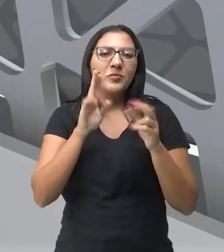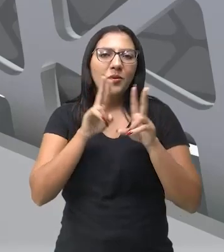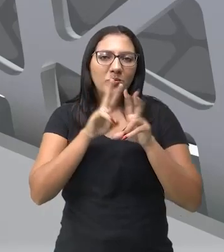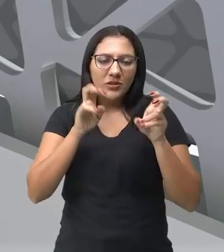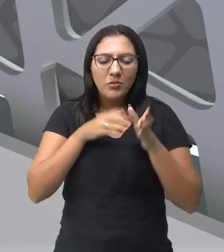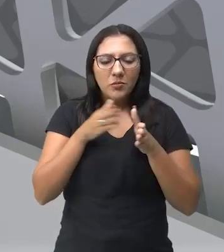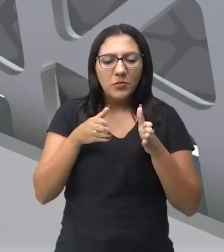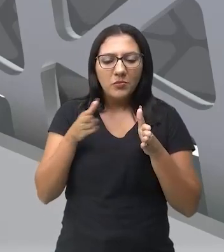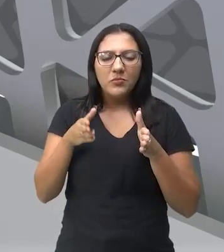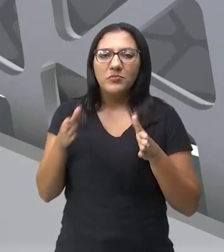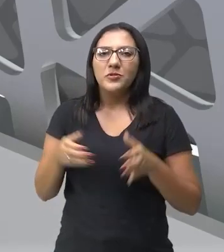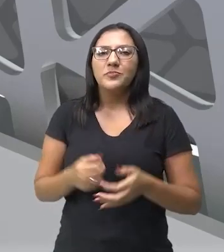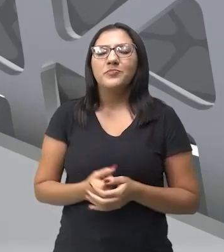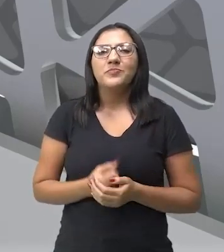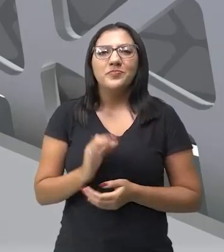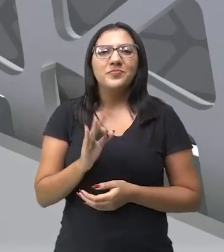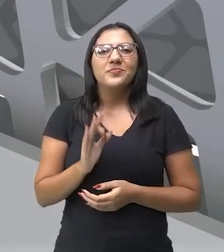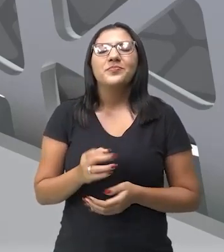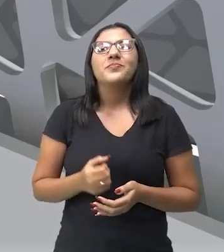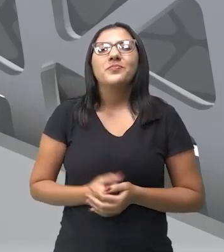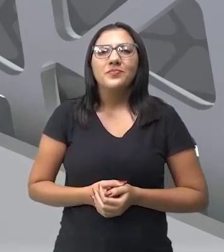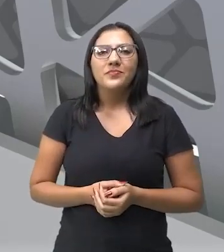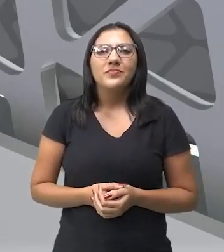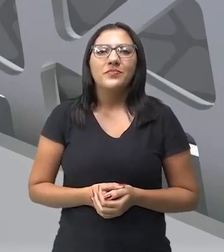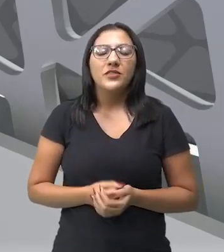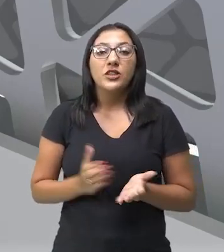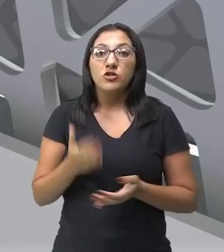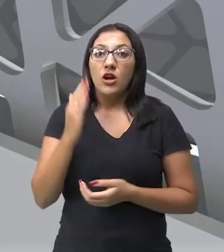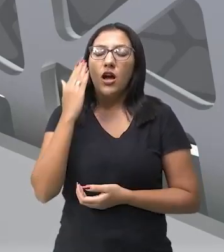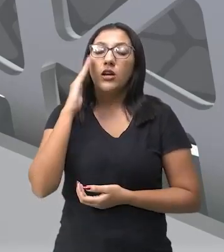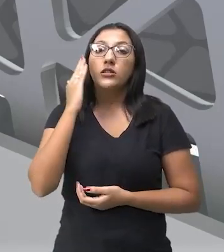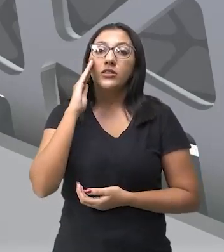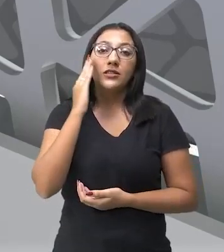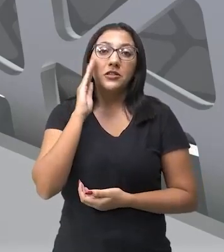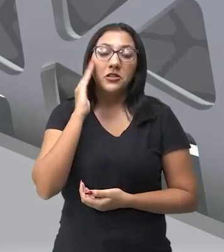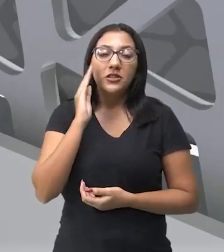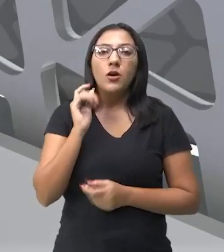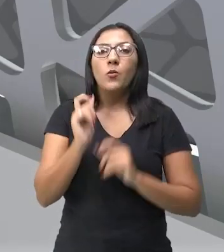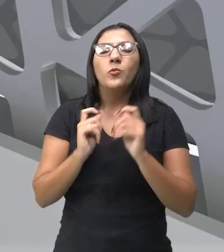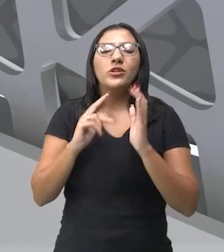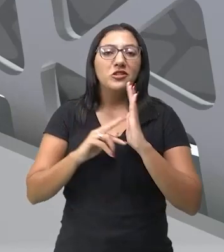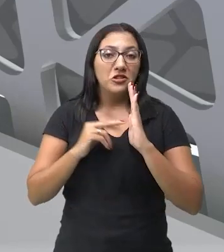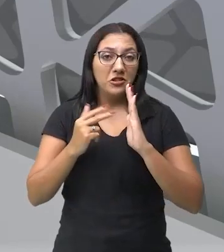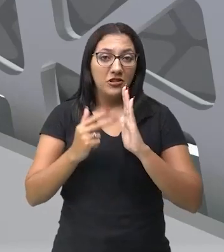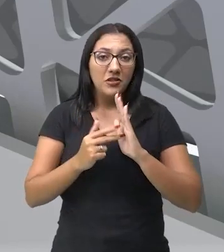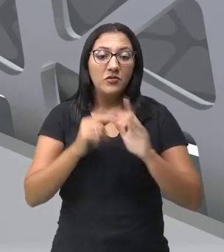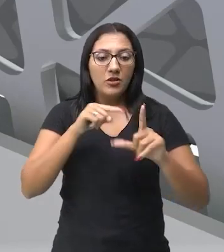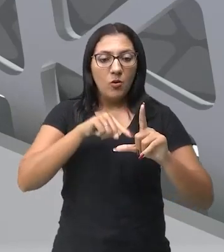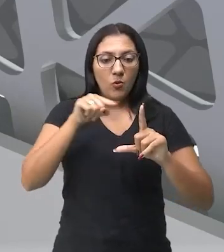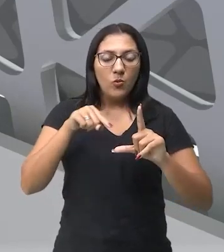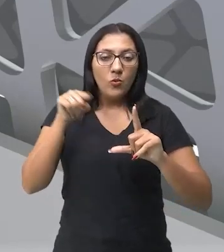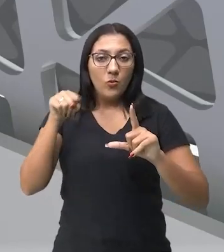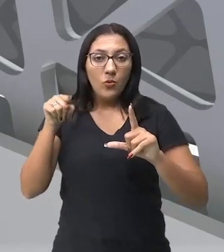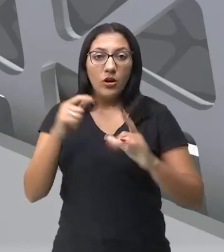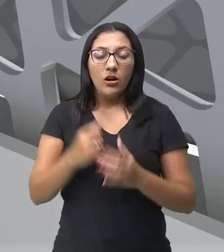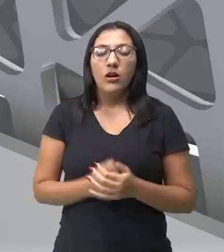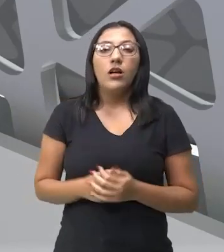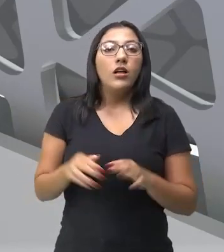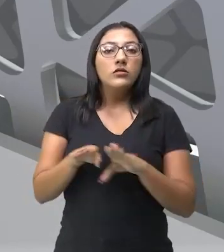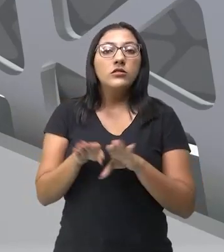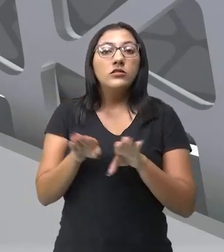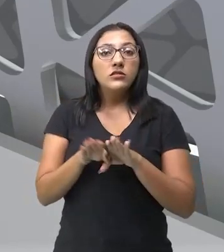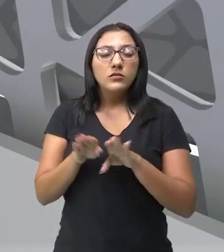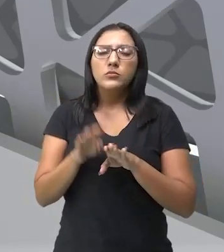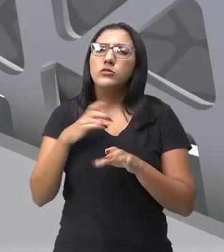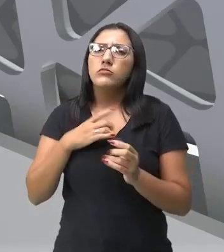avançando ao longo de um tempo. Correto? Então, já entendemos o que é um gráfico, que o gráfico ele vai trazer,